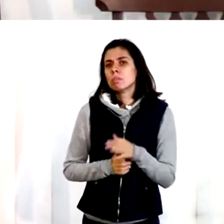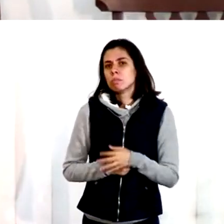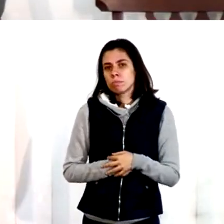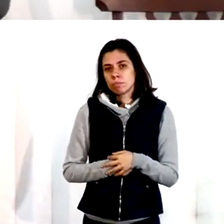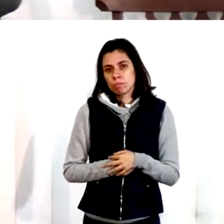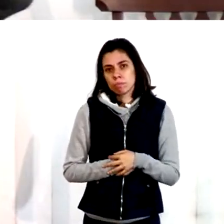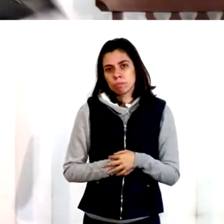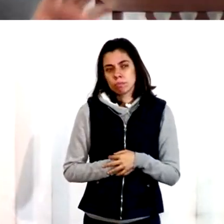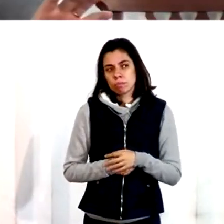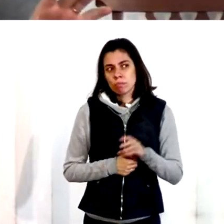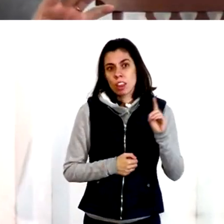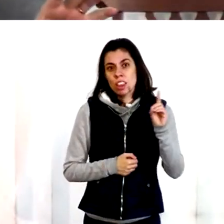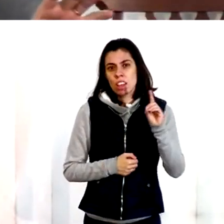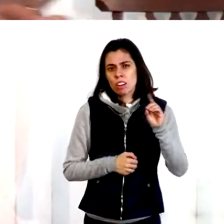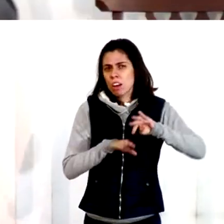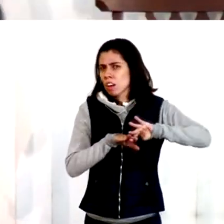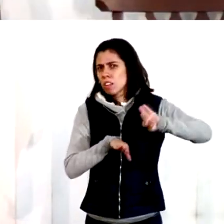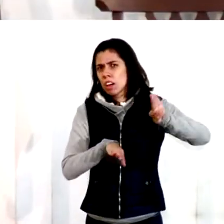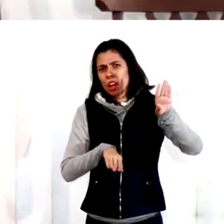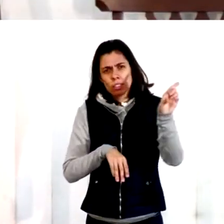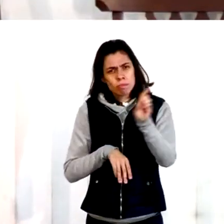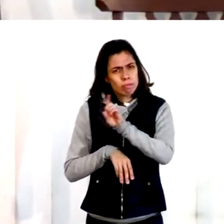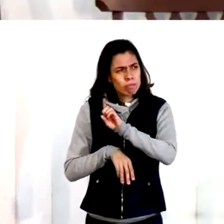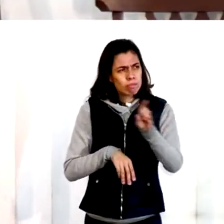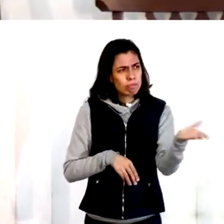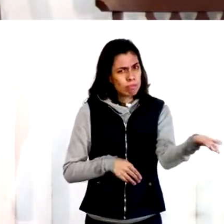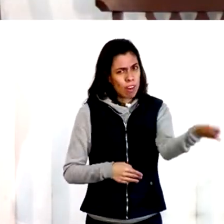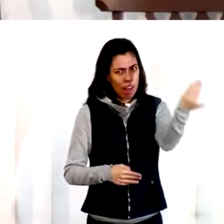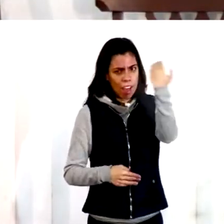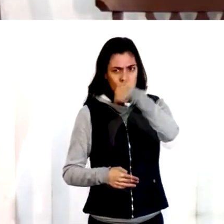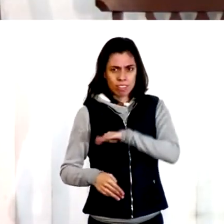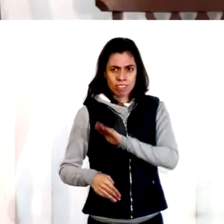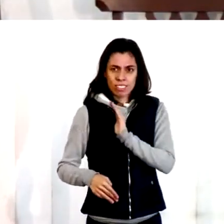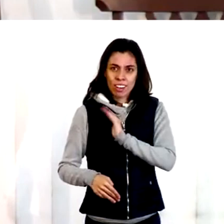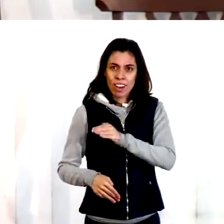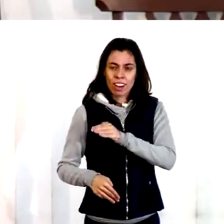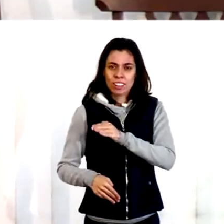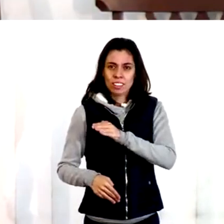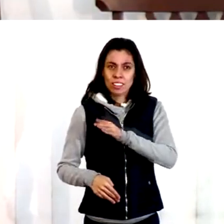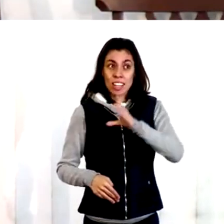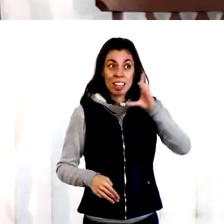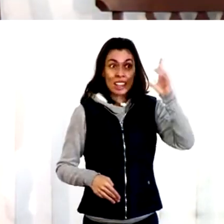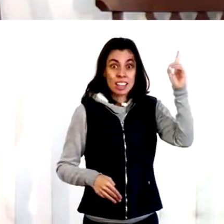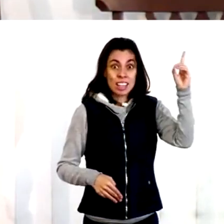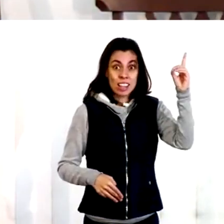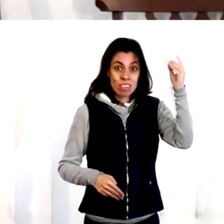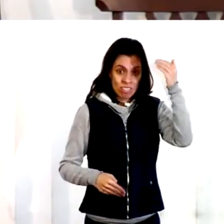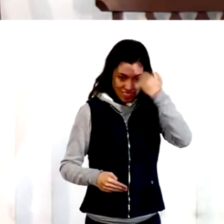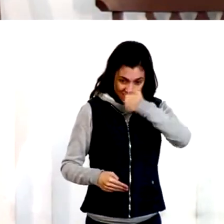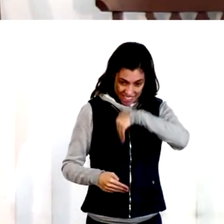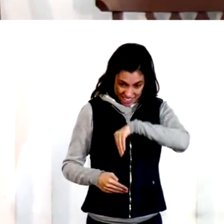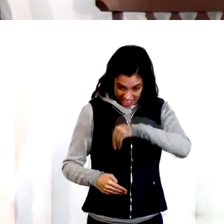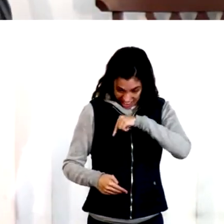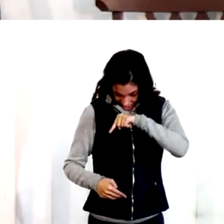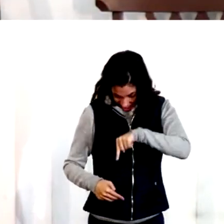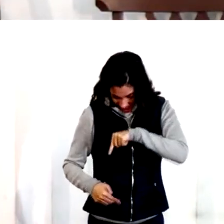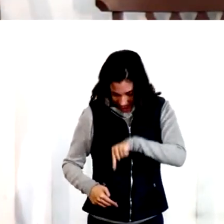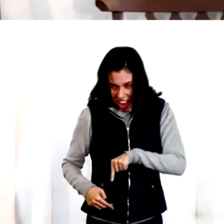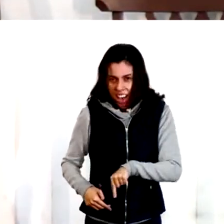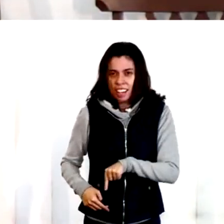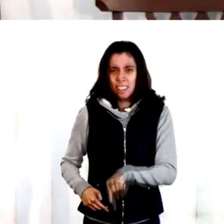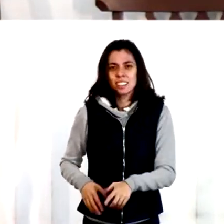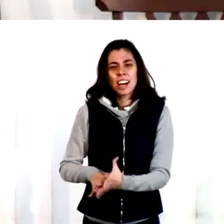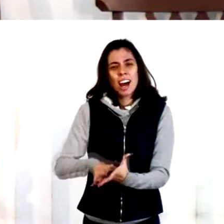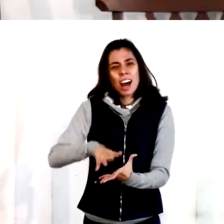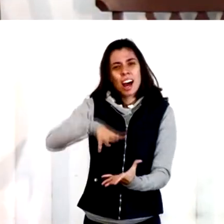Ele não é alguma coisa fora de nós, Ele é algo dentro de nós. Ele nos tomou, Ele está em cada parte do nosso corpo. Ele